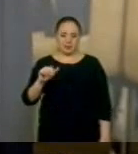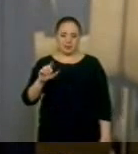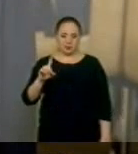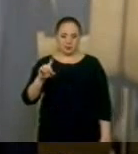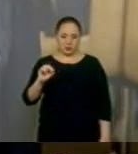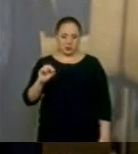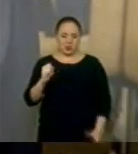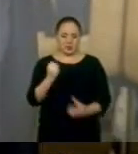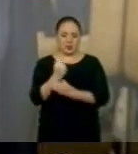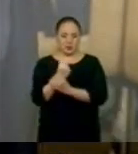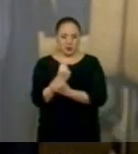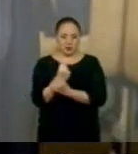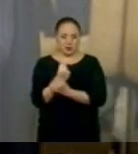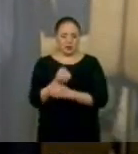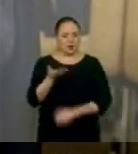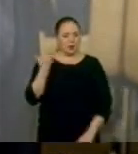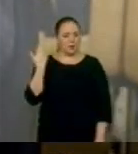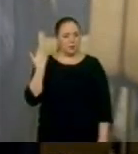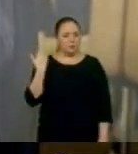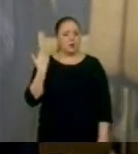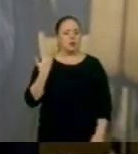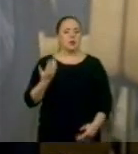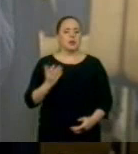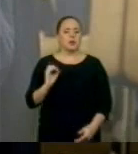da conversão